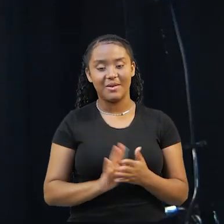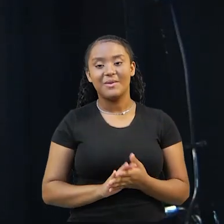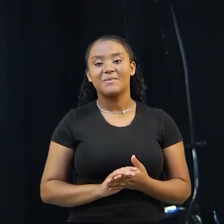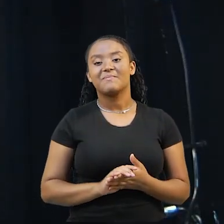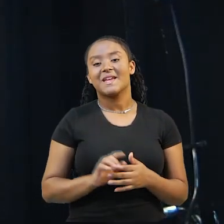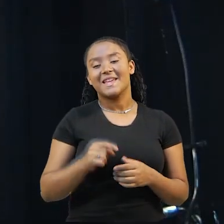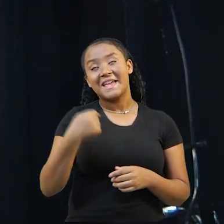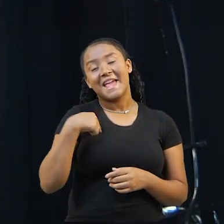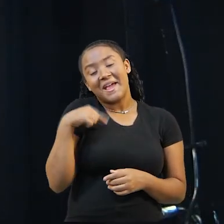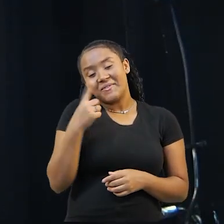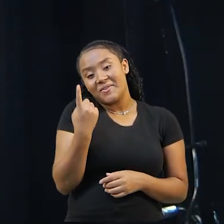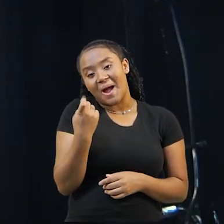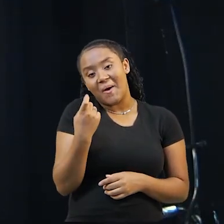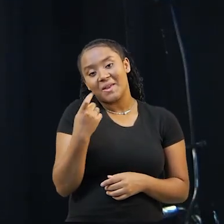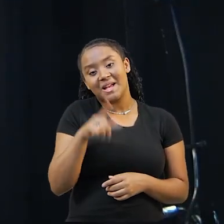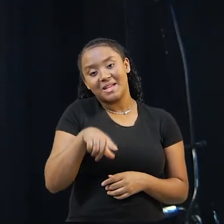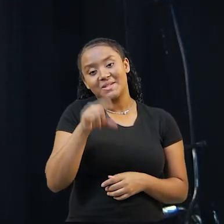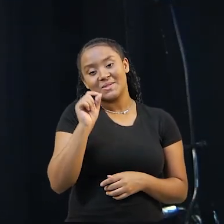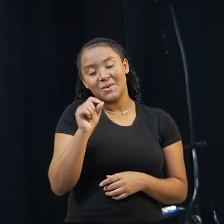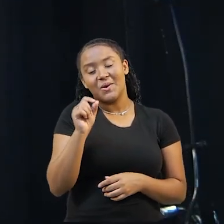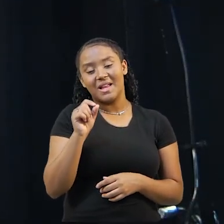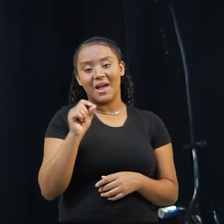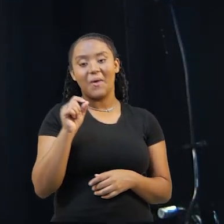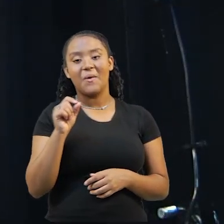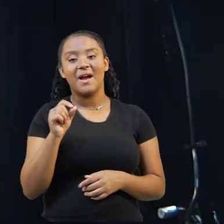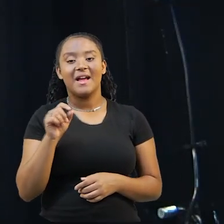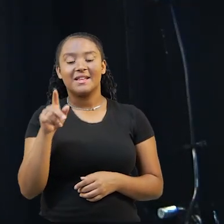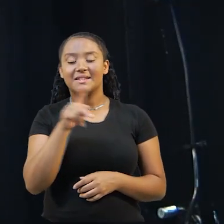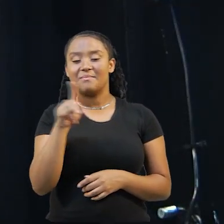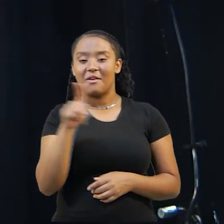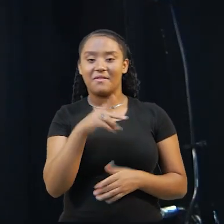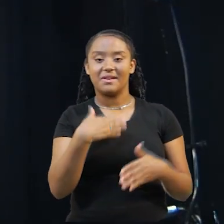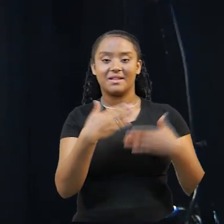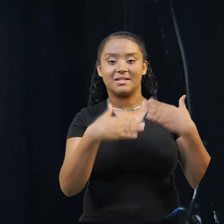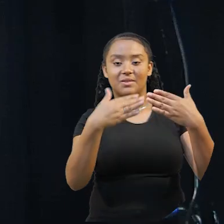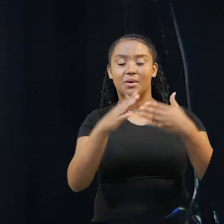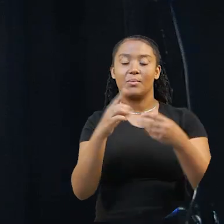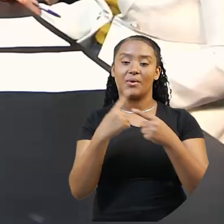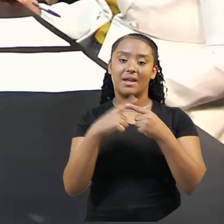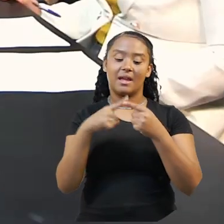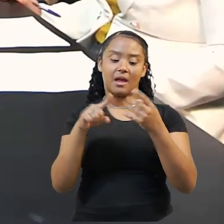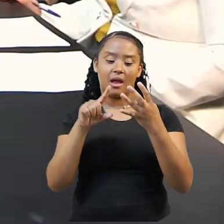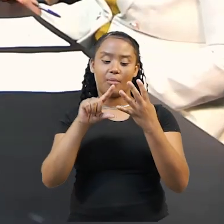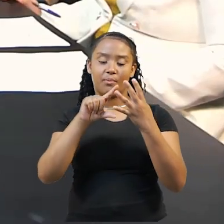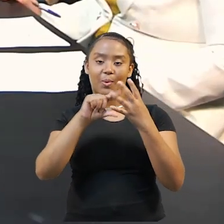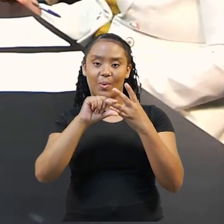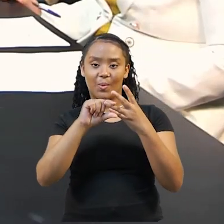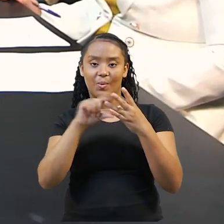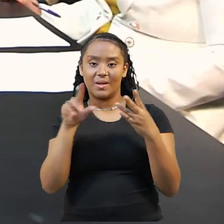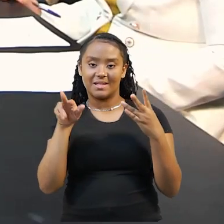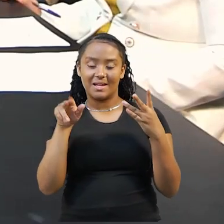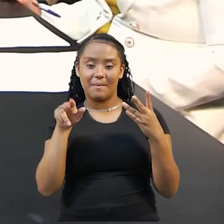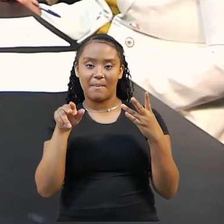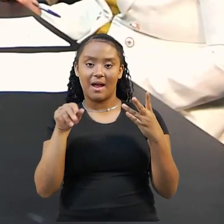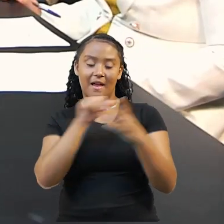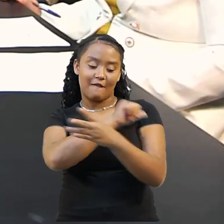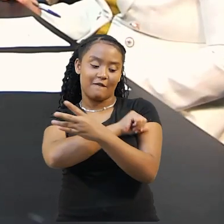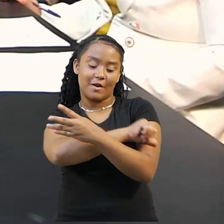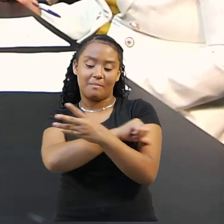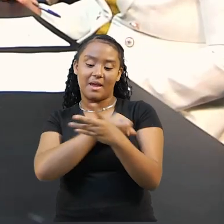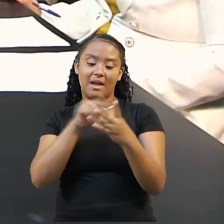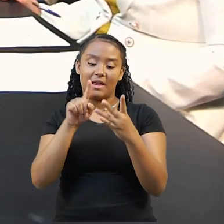carreira docente. As minhas 2 irmãs são enfermeiras e o meu irmão é advogado. Agora, você está no